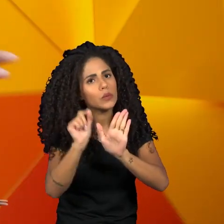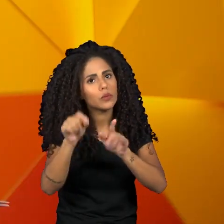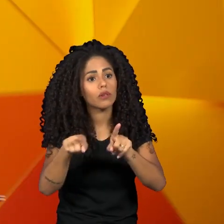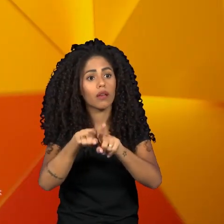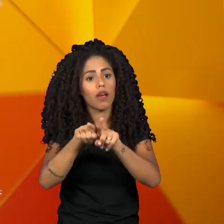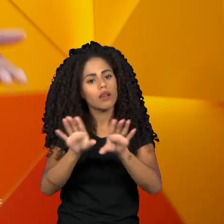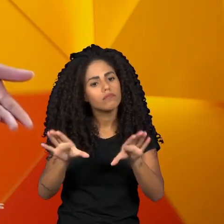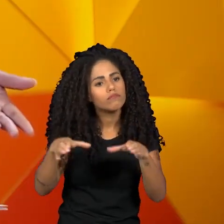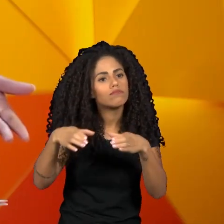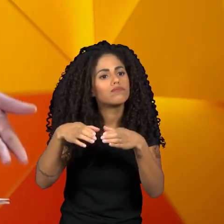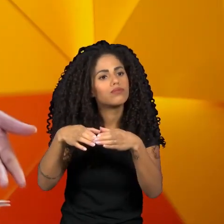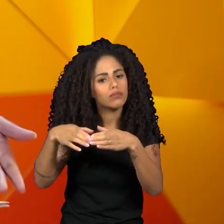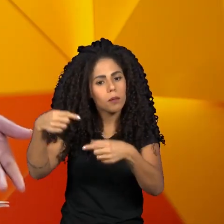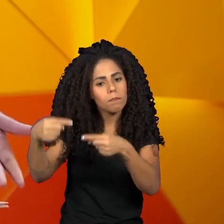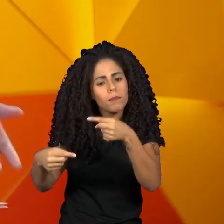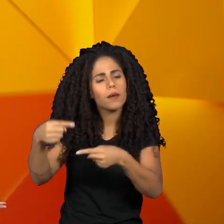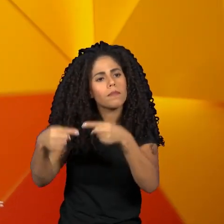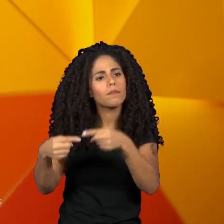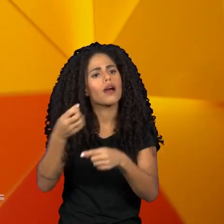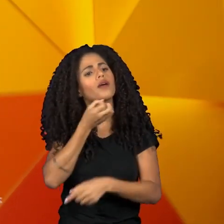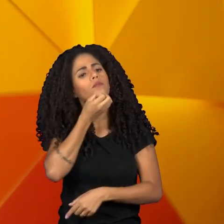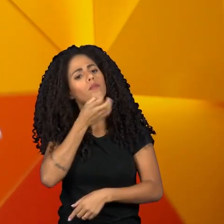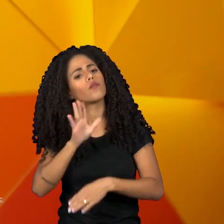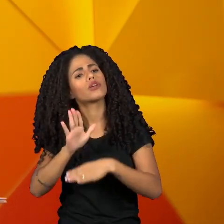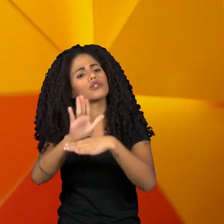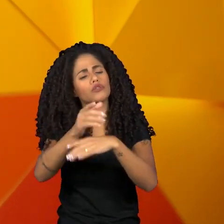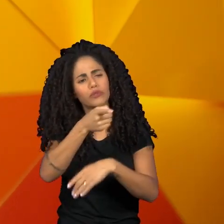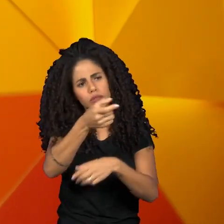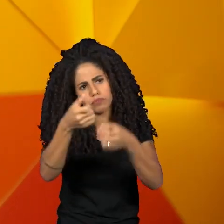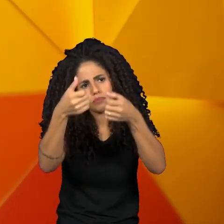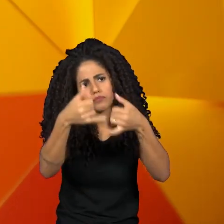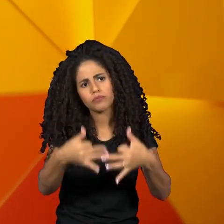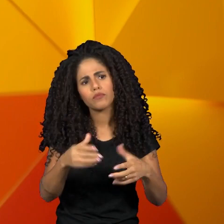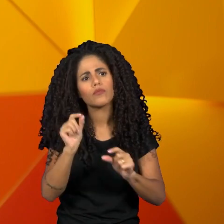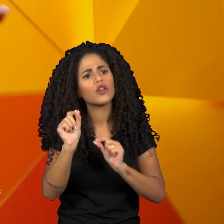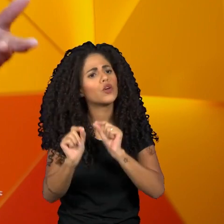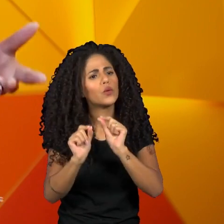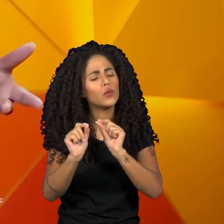coletivos políticos eles são uma tendência. Cássia, fala para a gente um pouco das